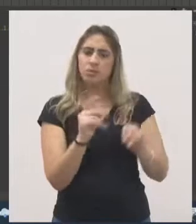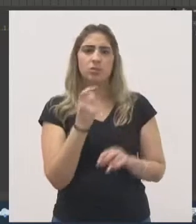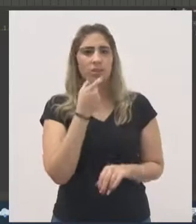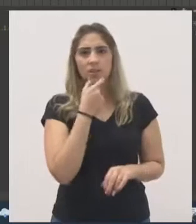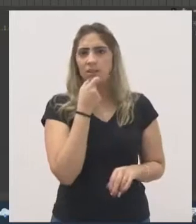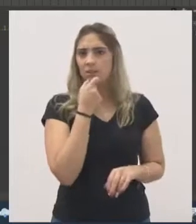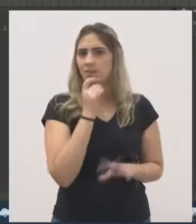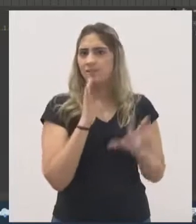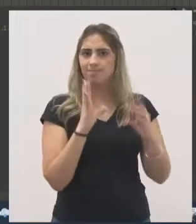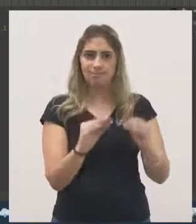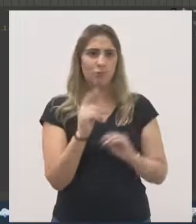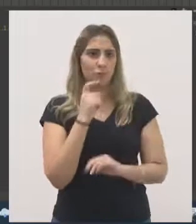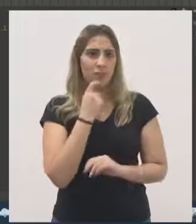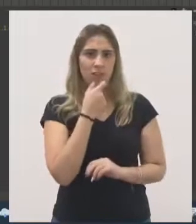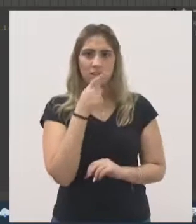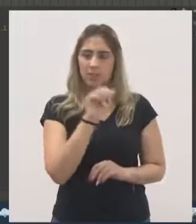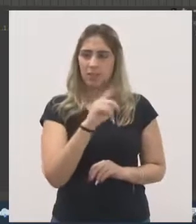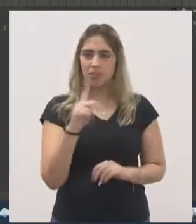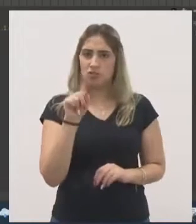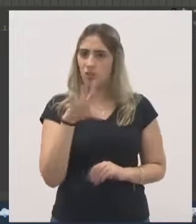o Reaper só tem em inglês. Sim.